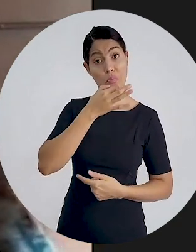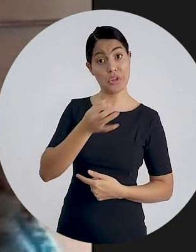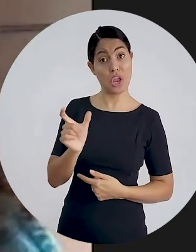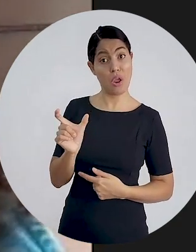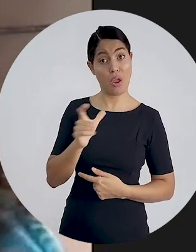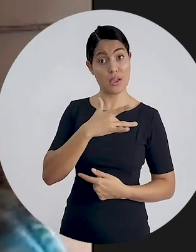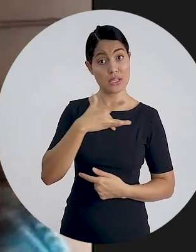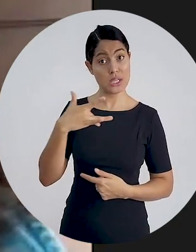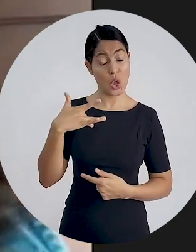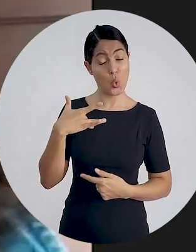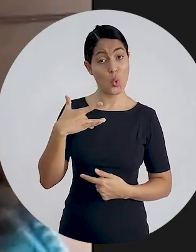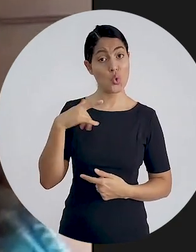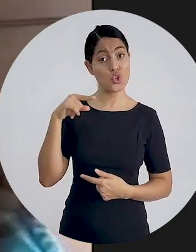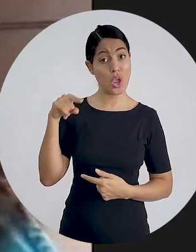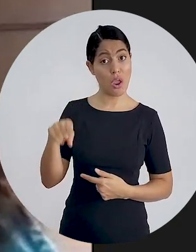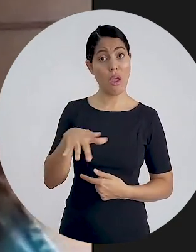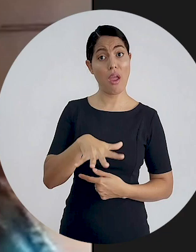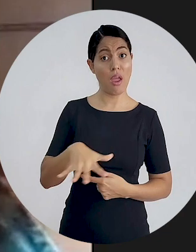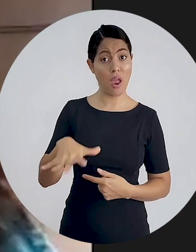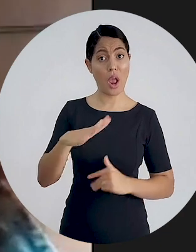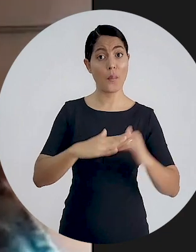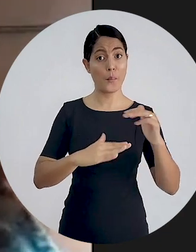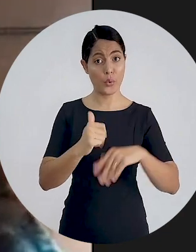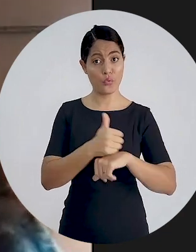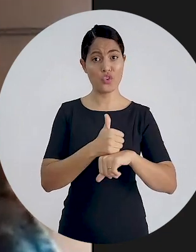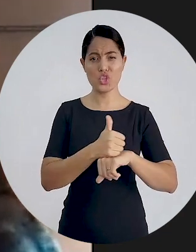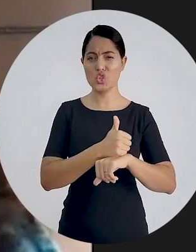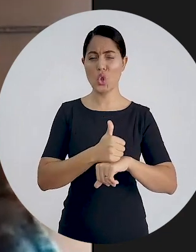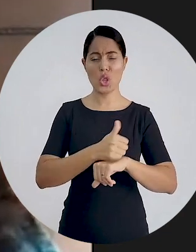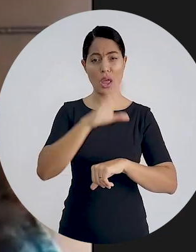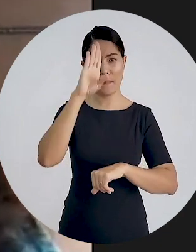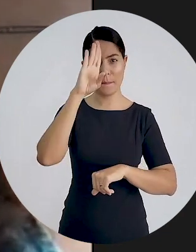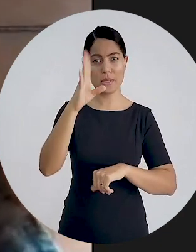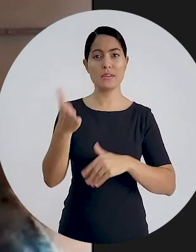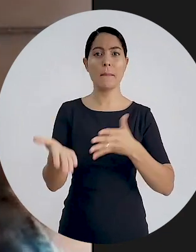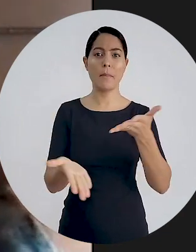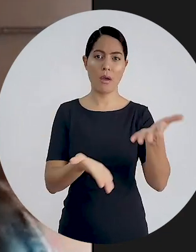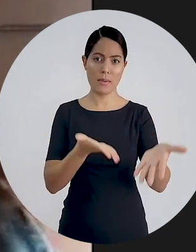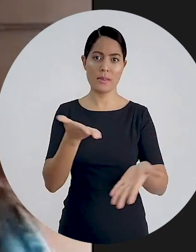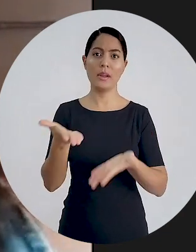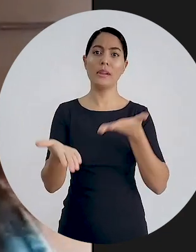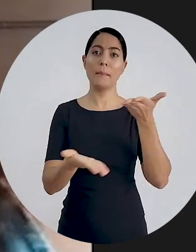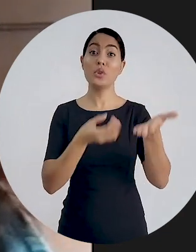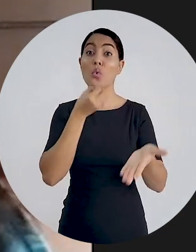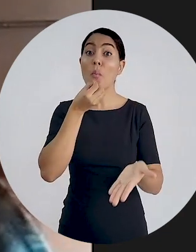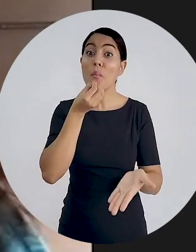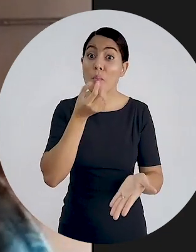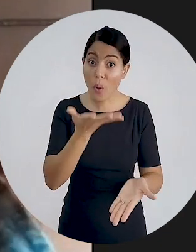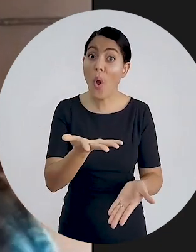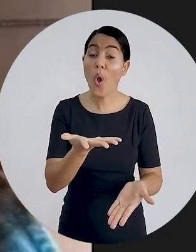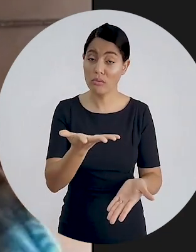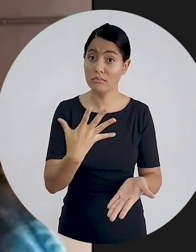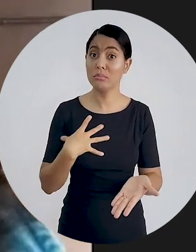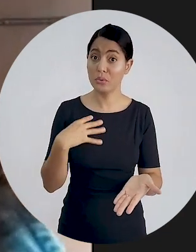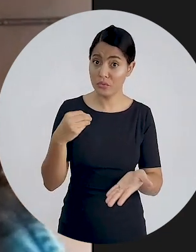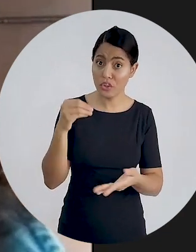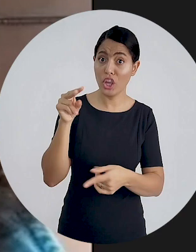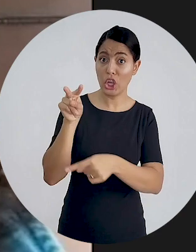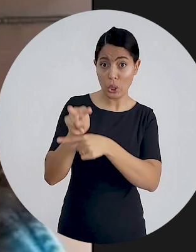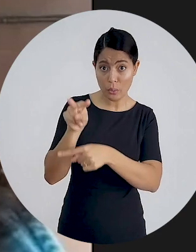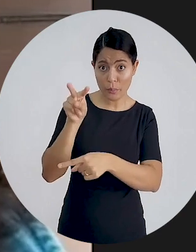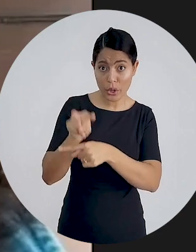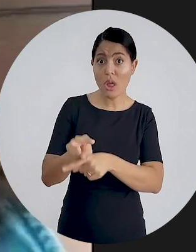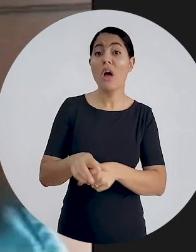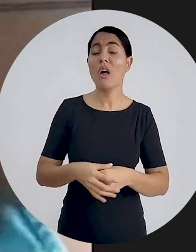saúde é a melhor forma de você encontrar um profissional adequado, que consiga trabalhar bem